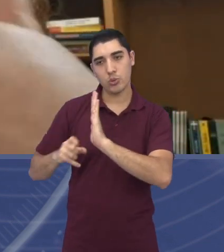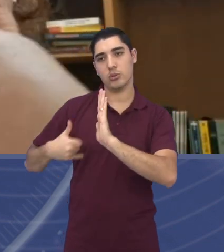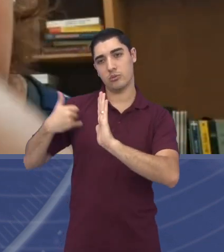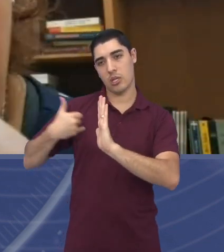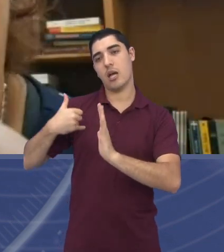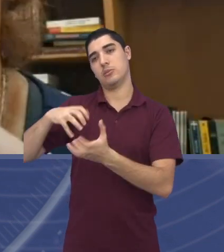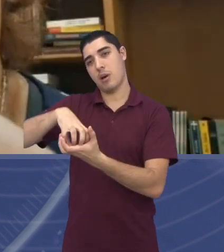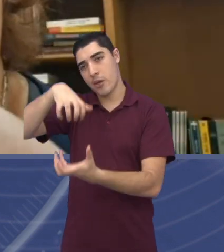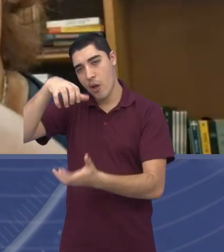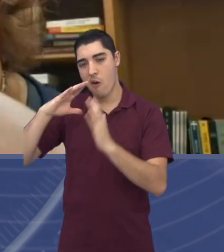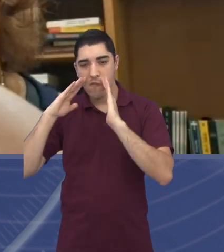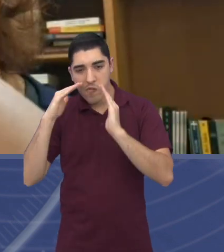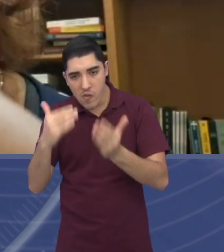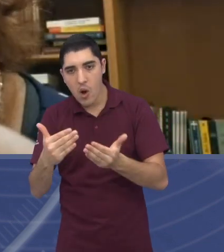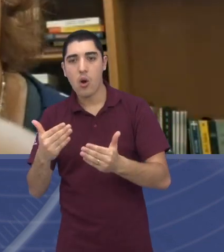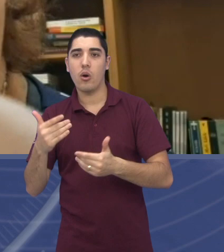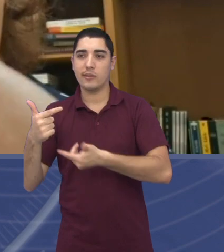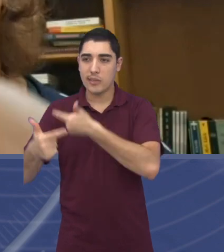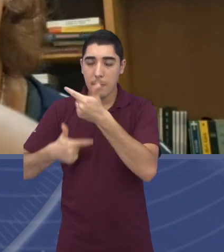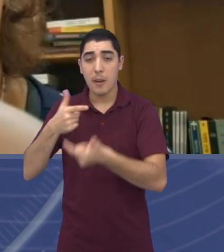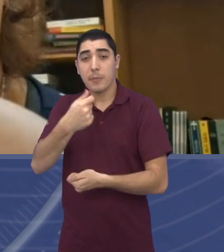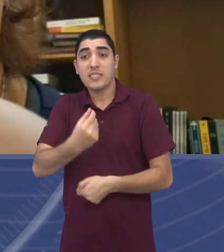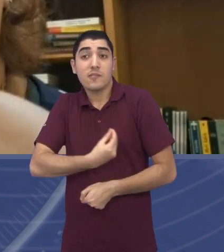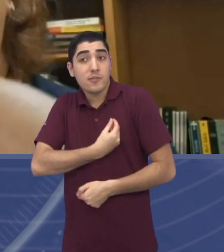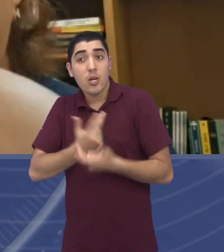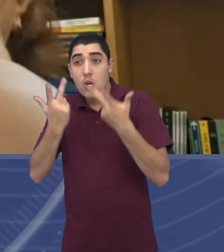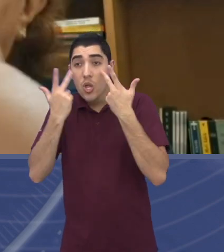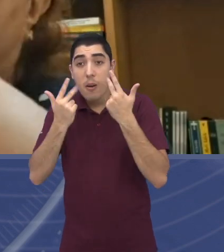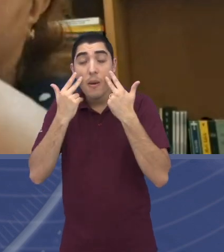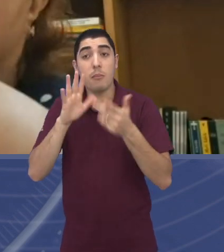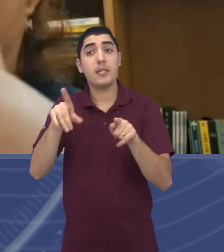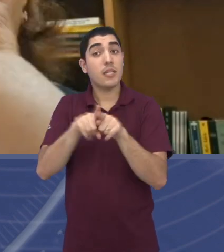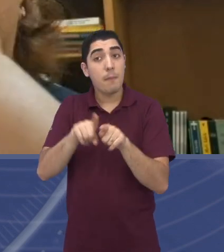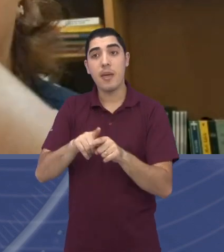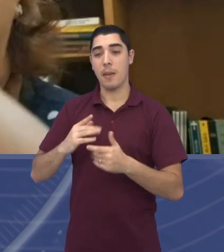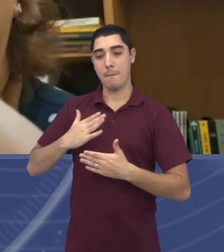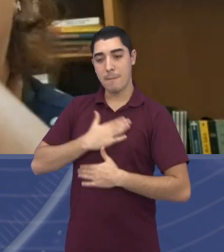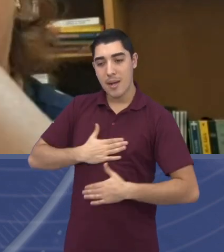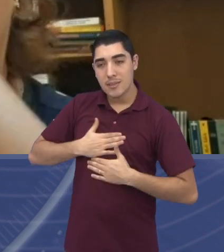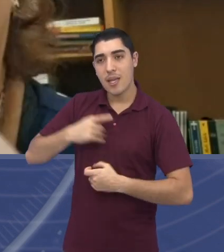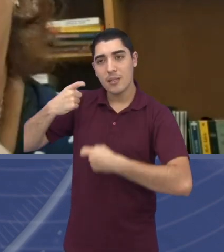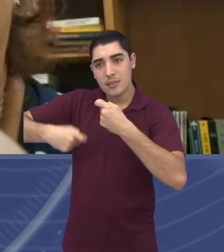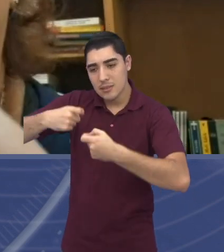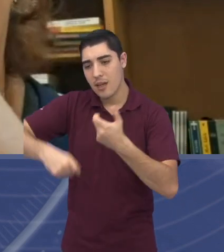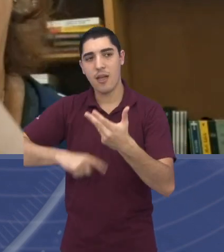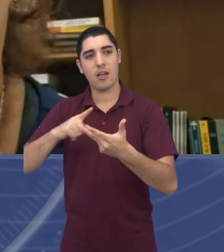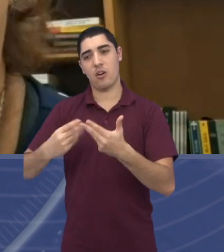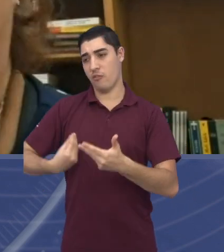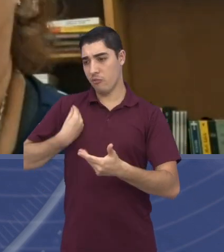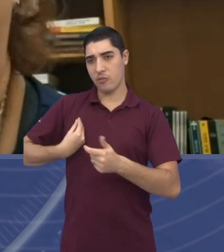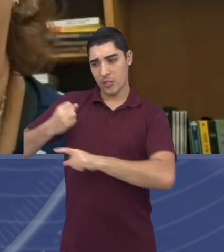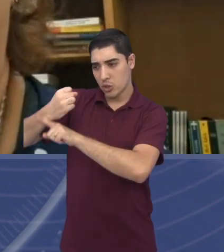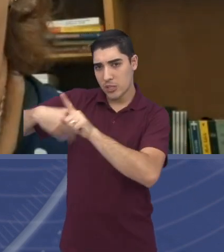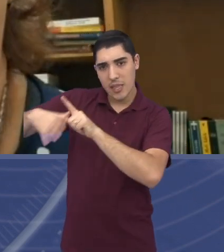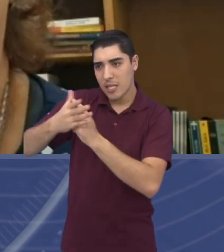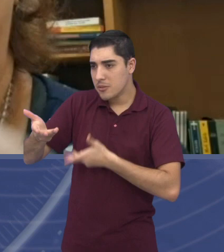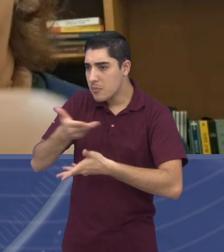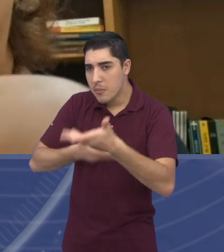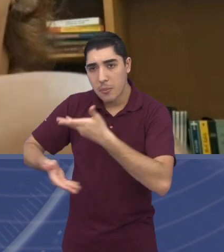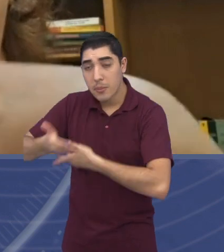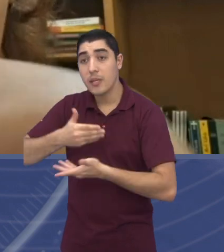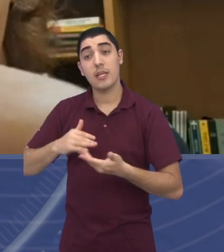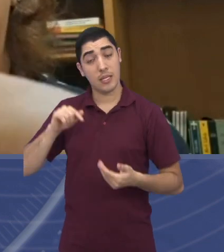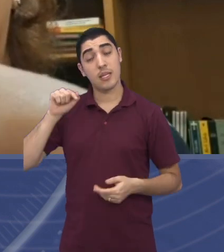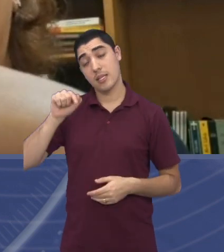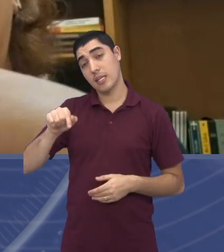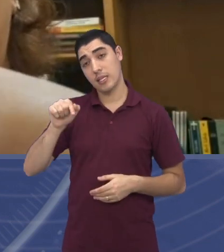o direito, né, ao trabalho, à vida digna, à sexualidade, ao prazer, ao afeto, ao convívio social.